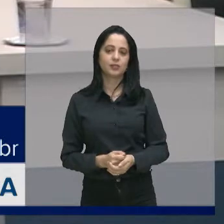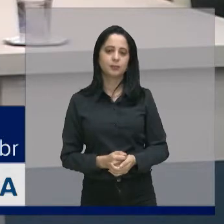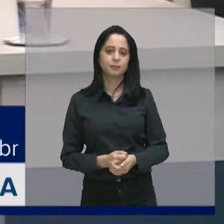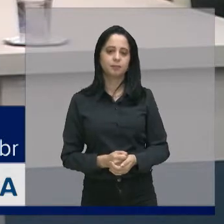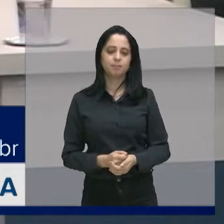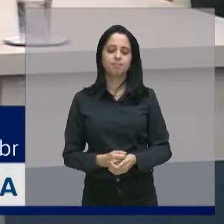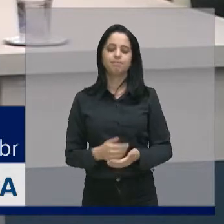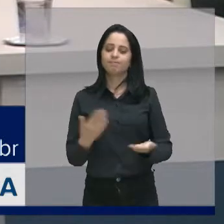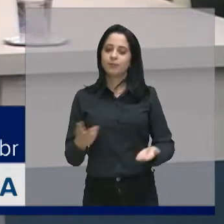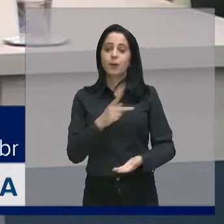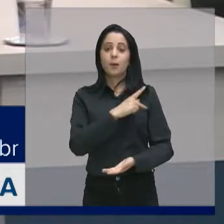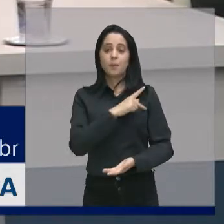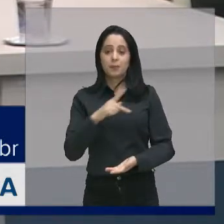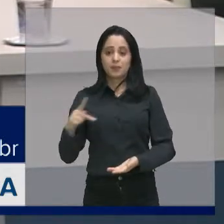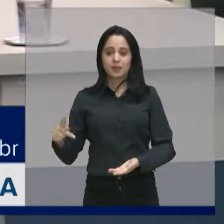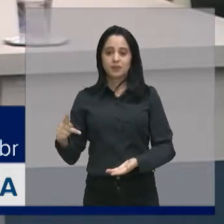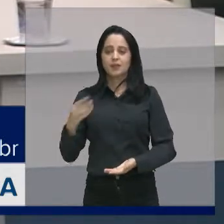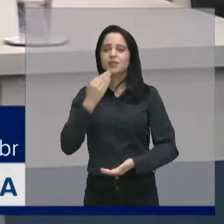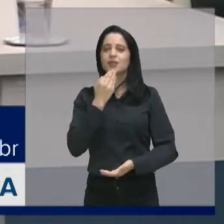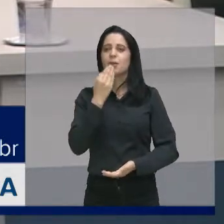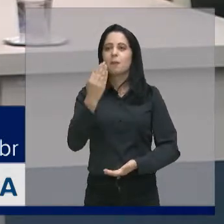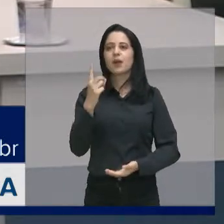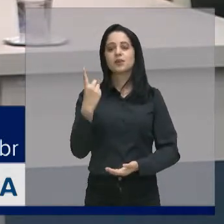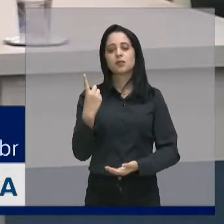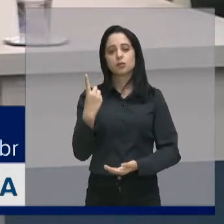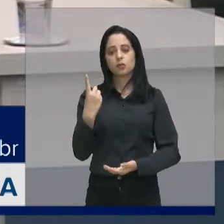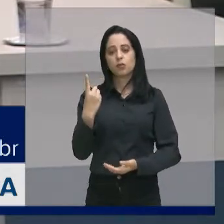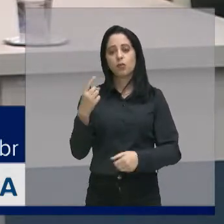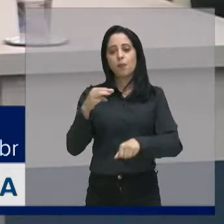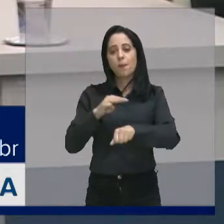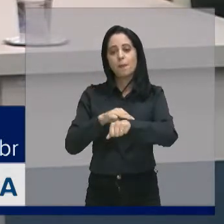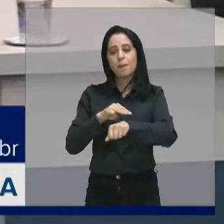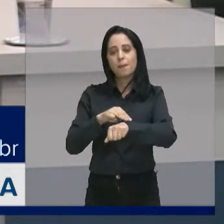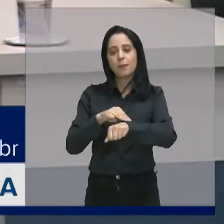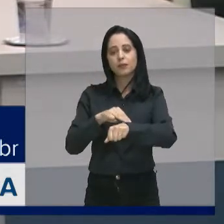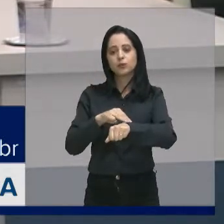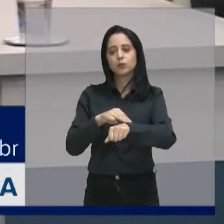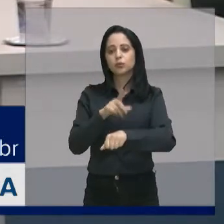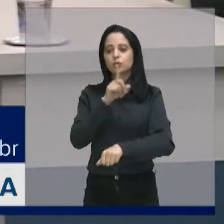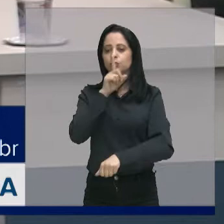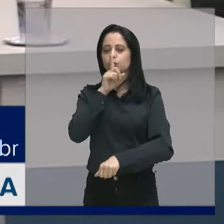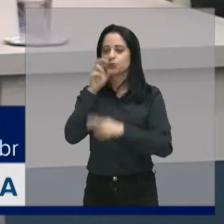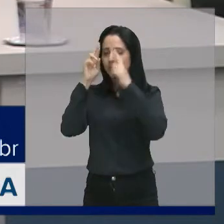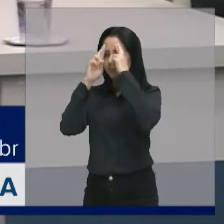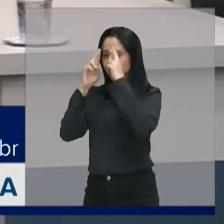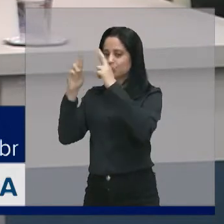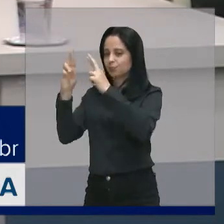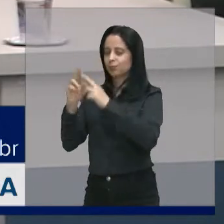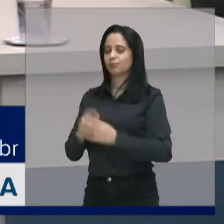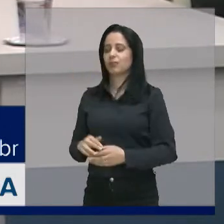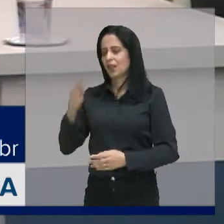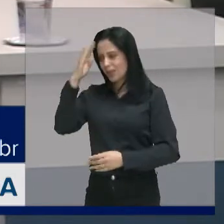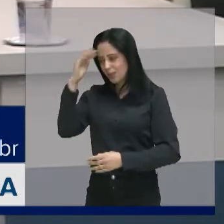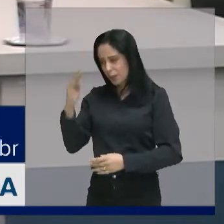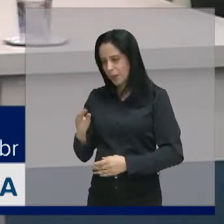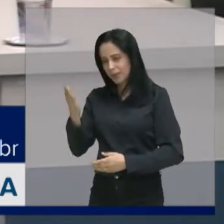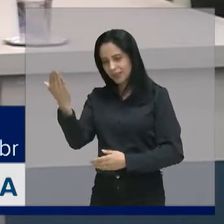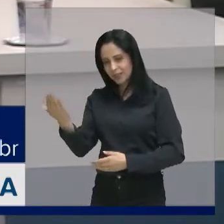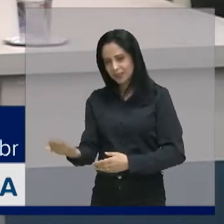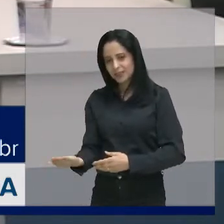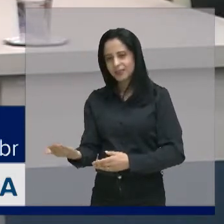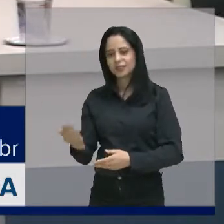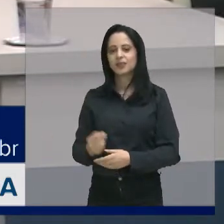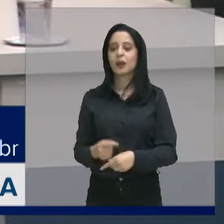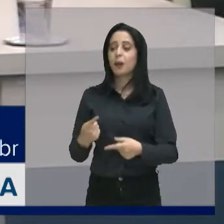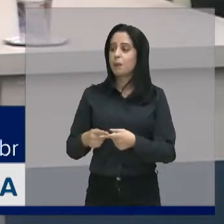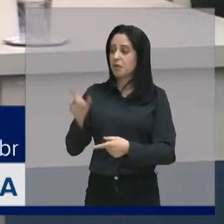senhor presidente, peço aqui um minuto de silêncio em homenagem ao senhor José Walter, uma pessoa do bem,